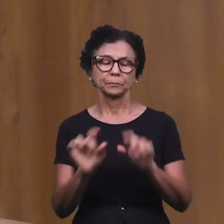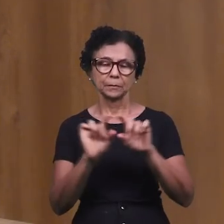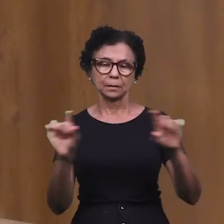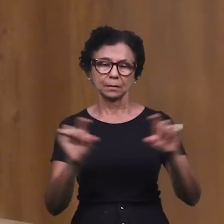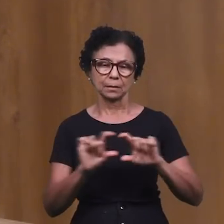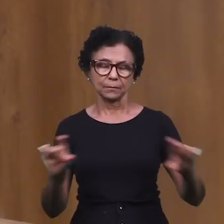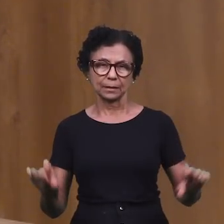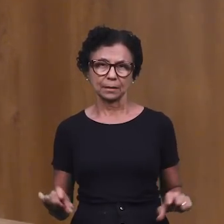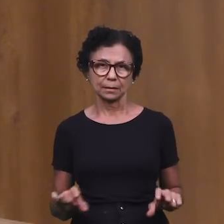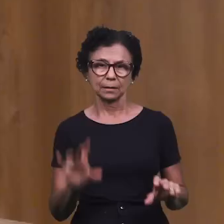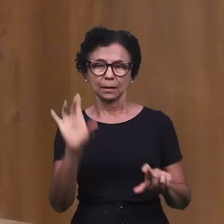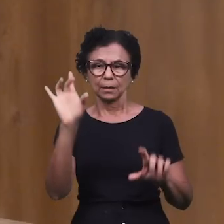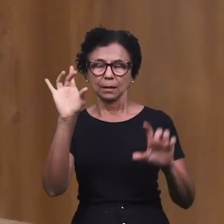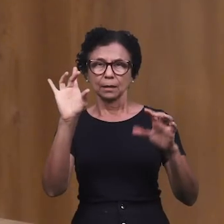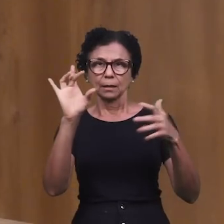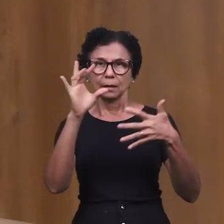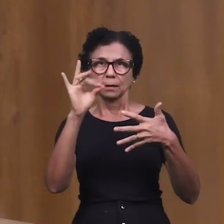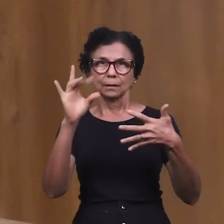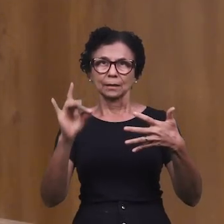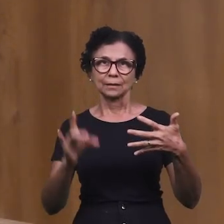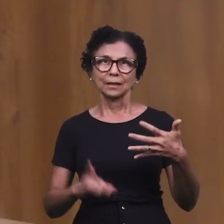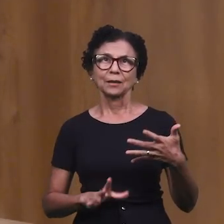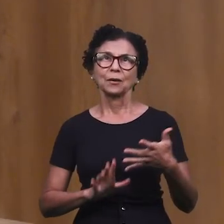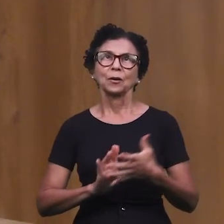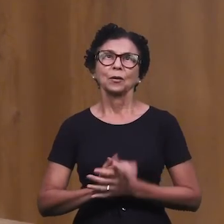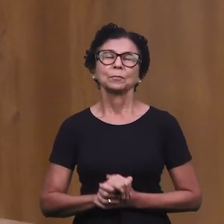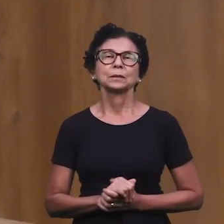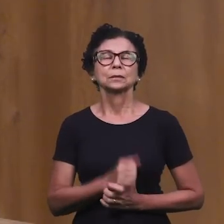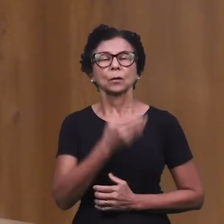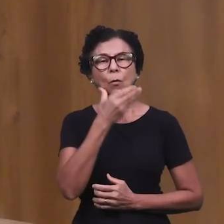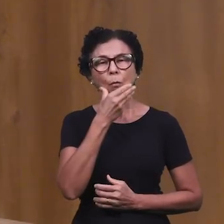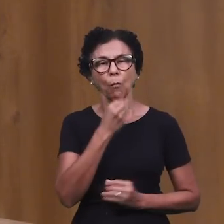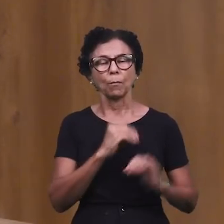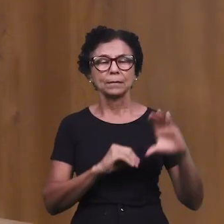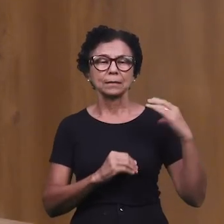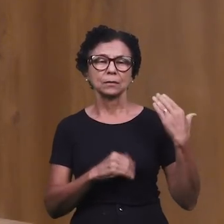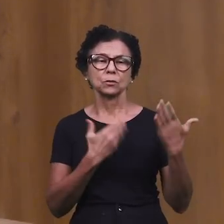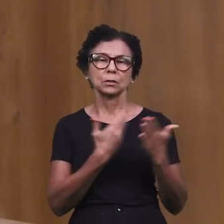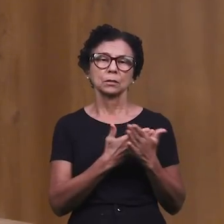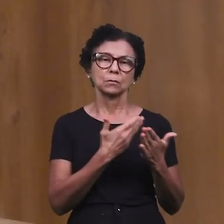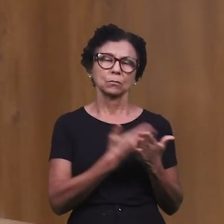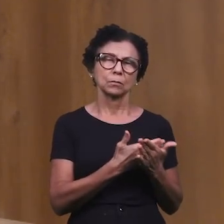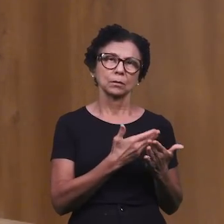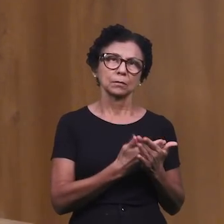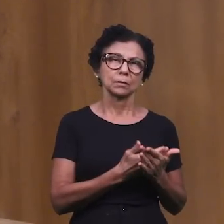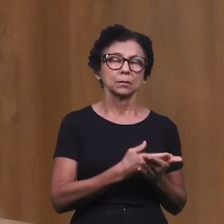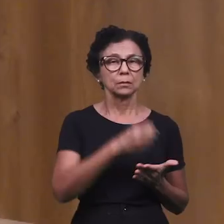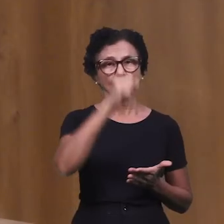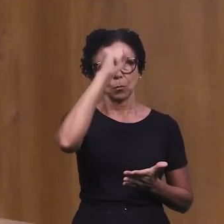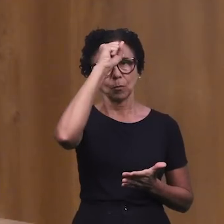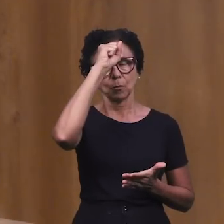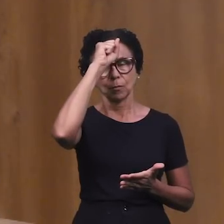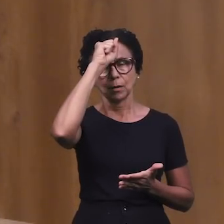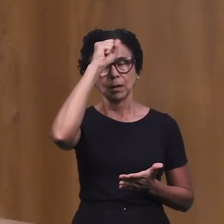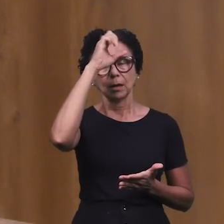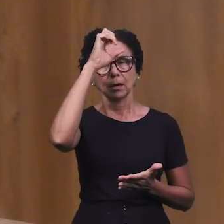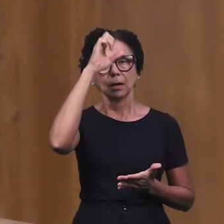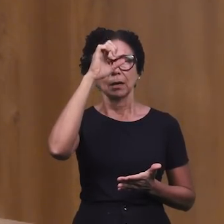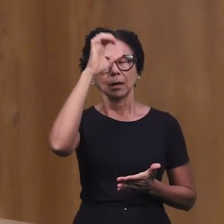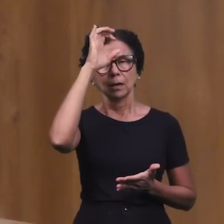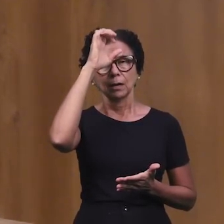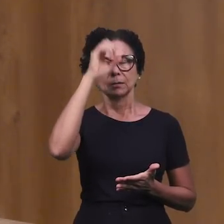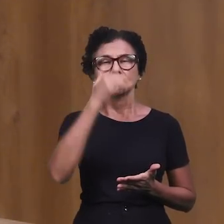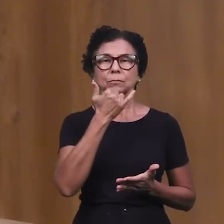desses estudiosos aqui eram até ateus. E eles veem essa questão do design. Até mesmo Richard Dawkins,